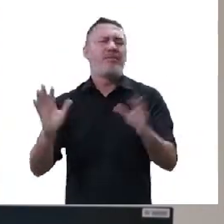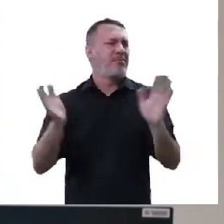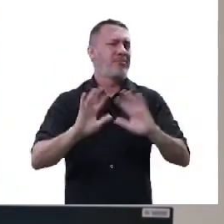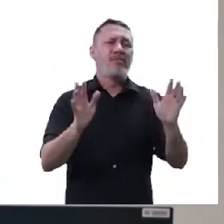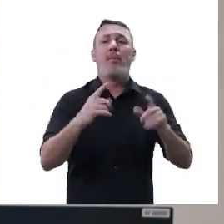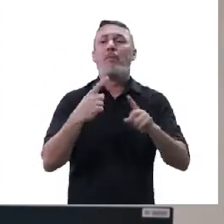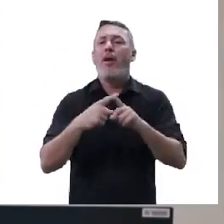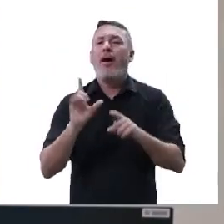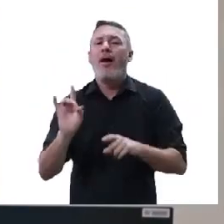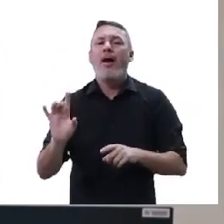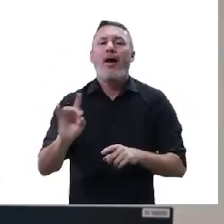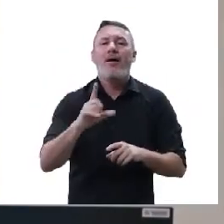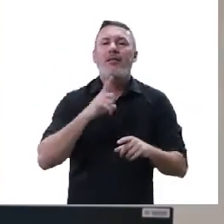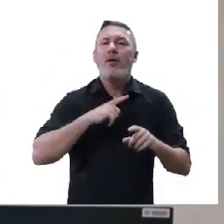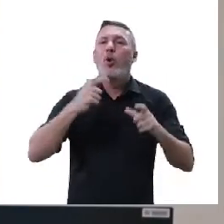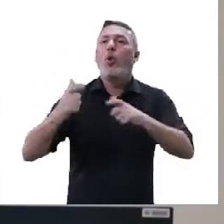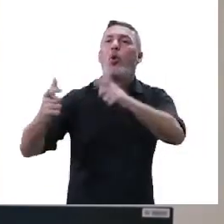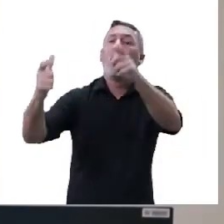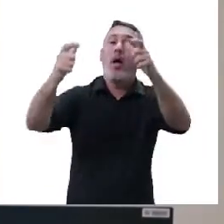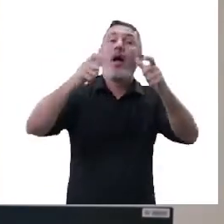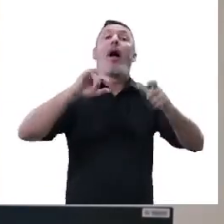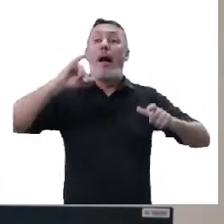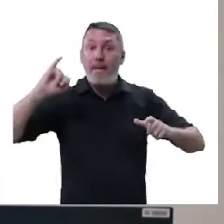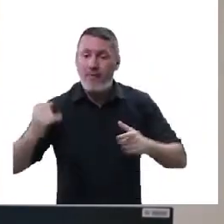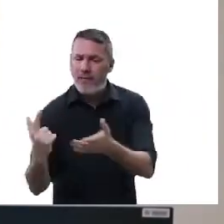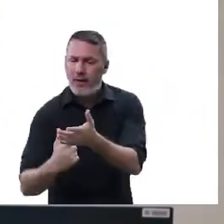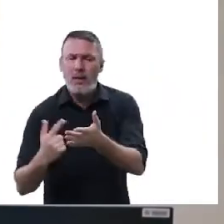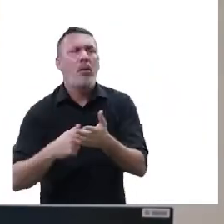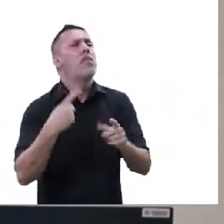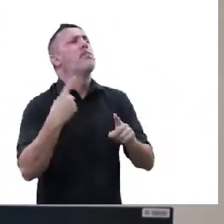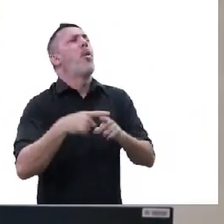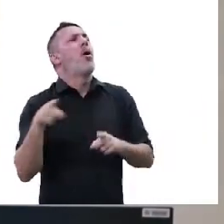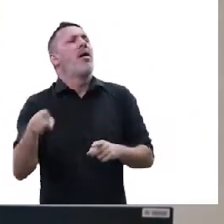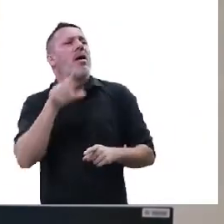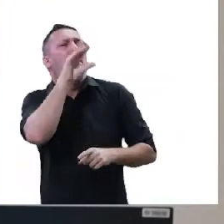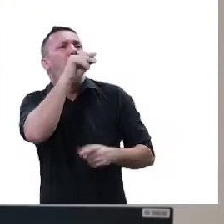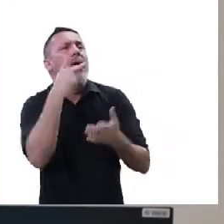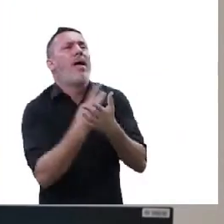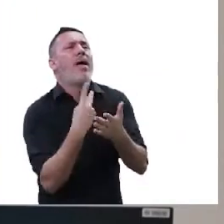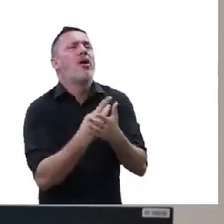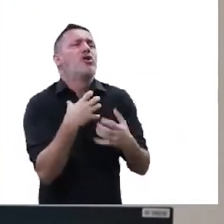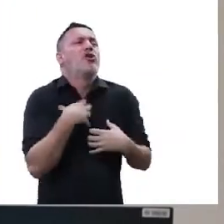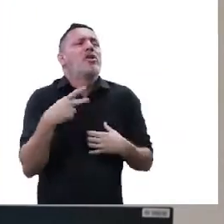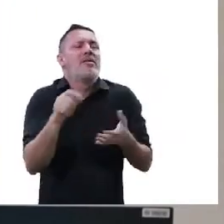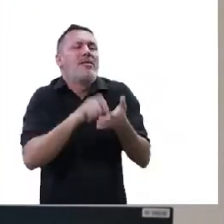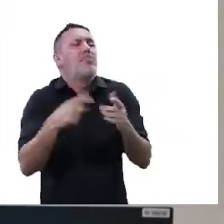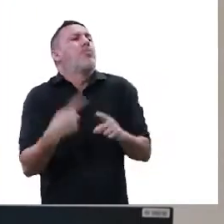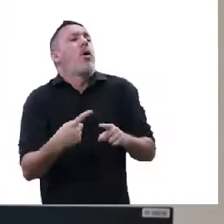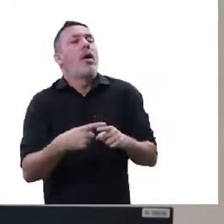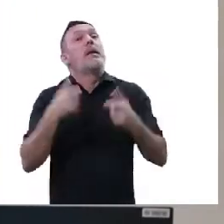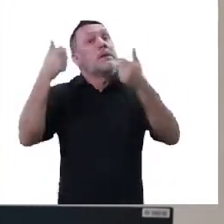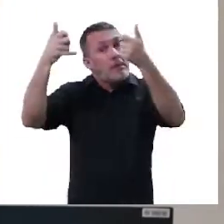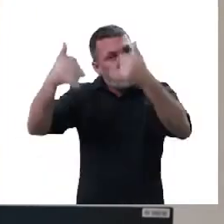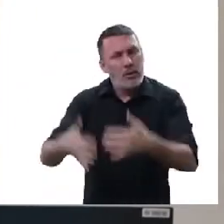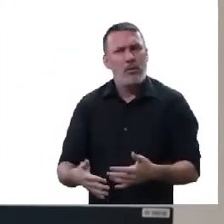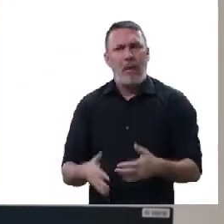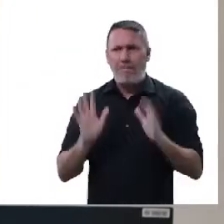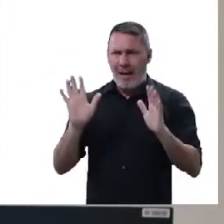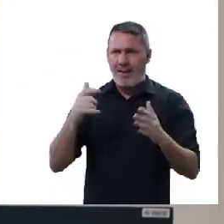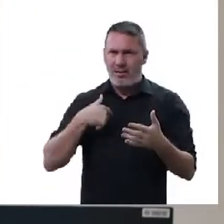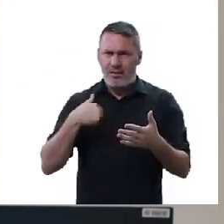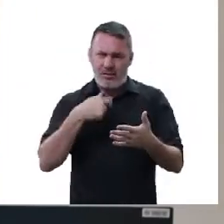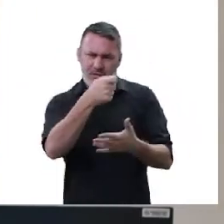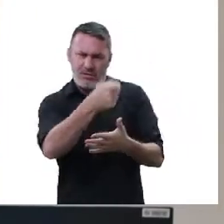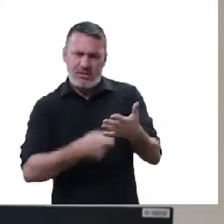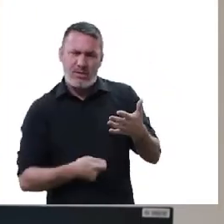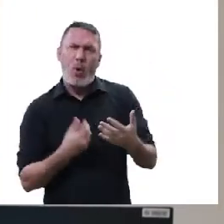sua região. E explicar às crianças, explicar aos adultos, por que que o Chico Bento fala desse jeito? Ué, professor, mas como eu vou jogar isso na minha